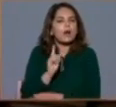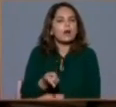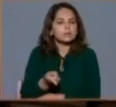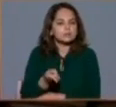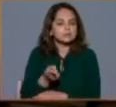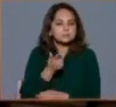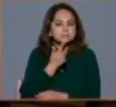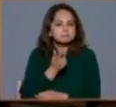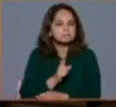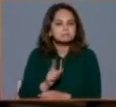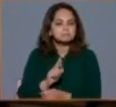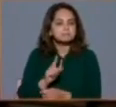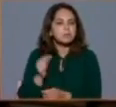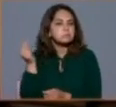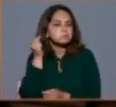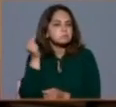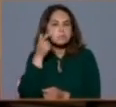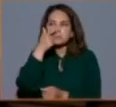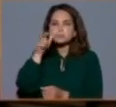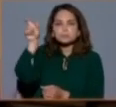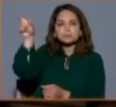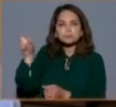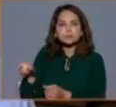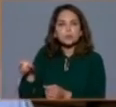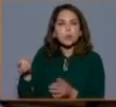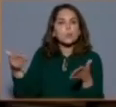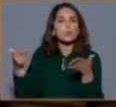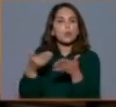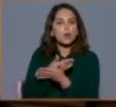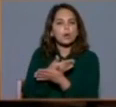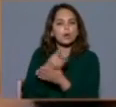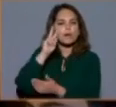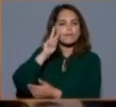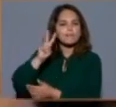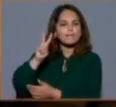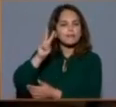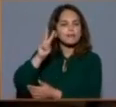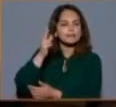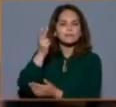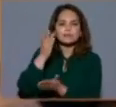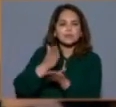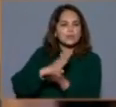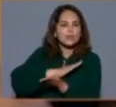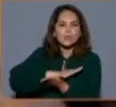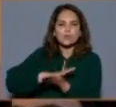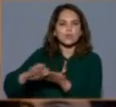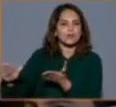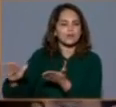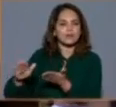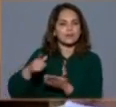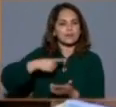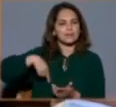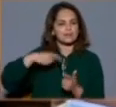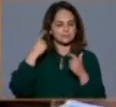nos dizem que alguém de quem gostamos não voltará a estar connosco, pensamos tratar-se de uma